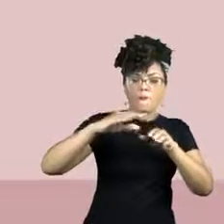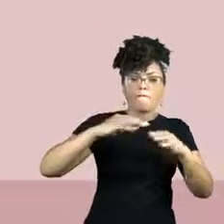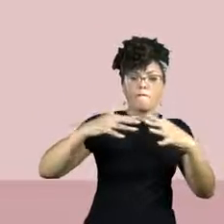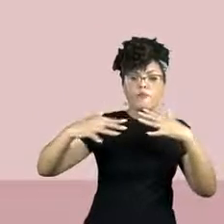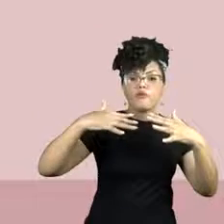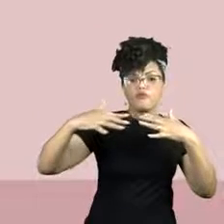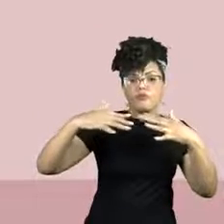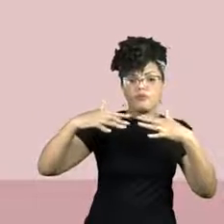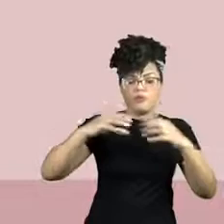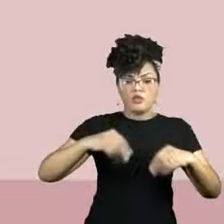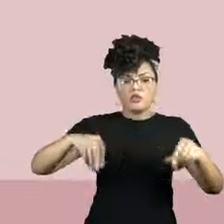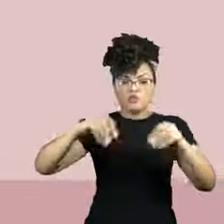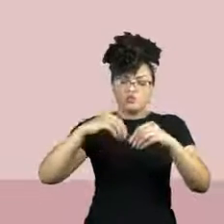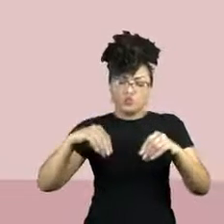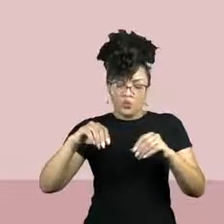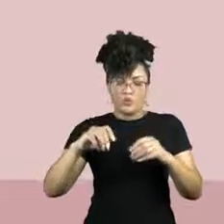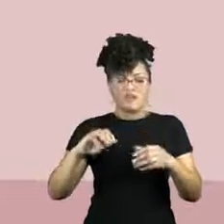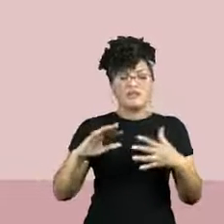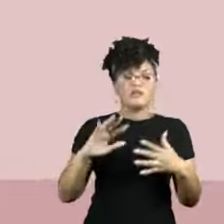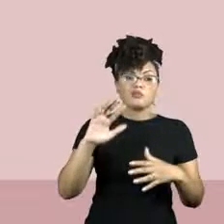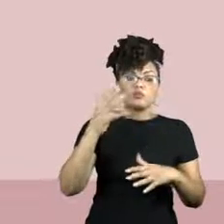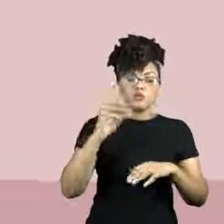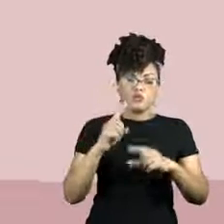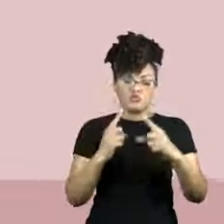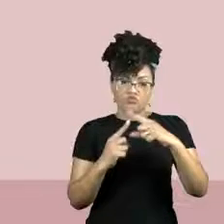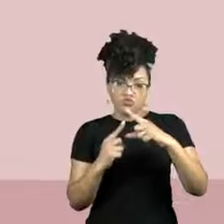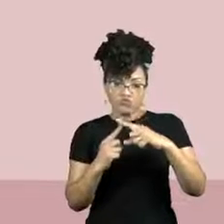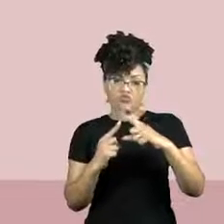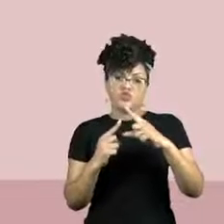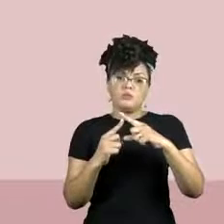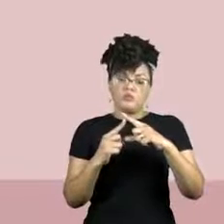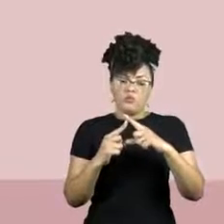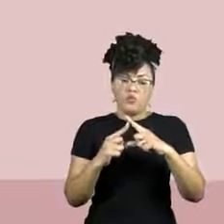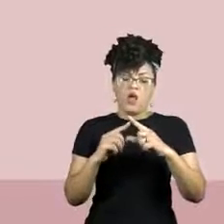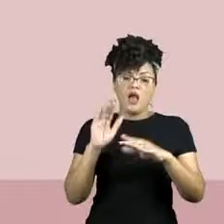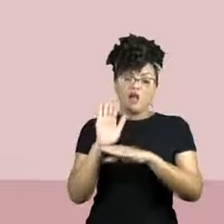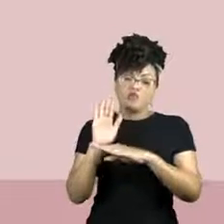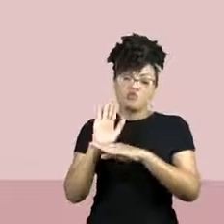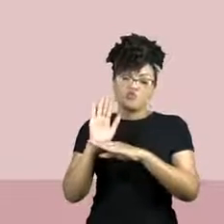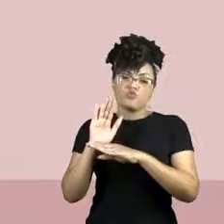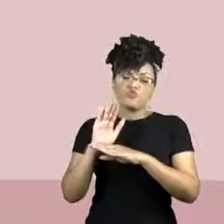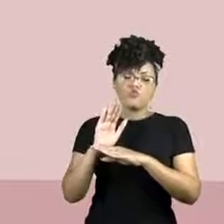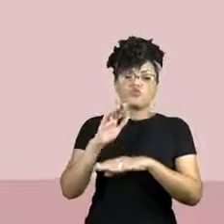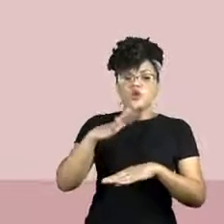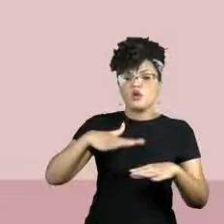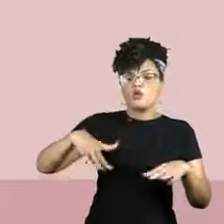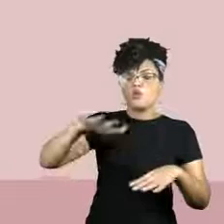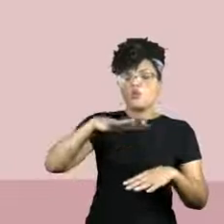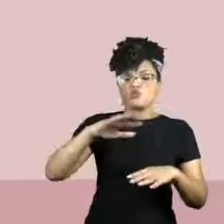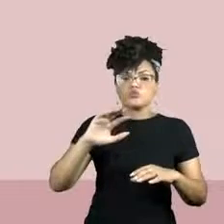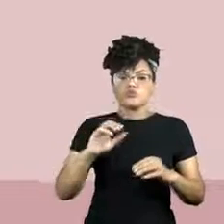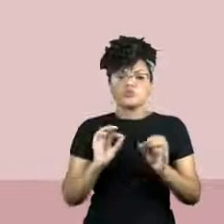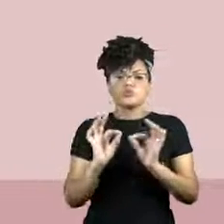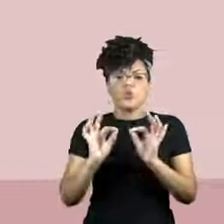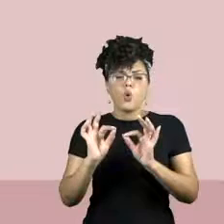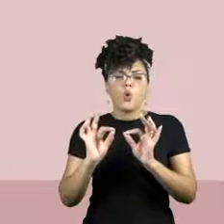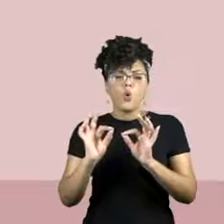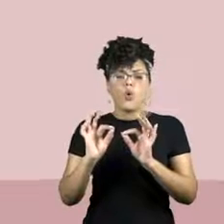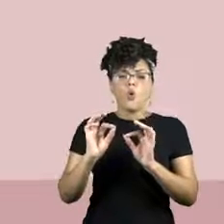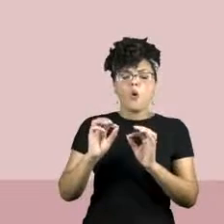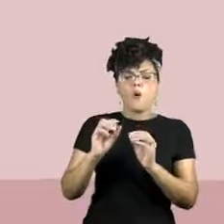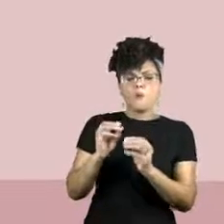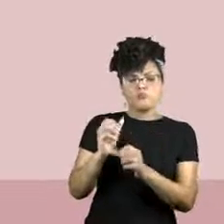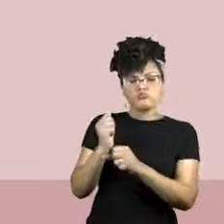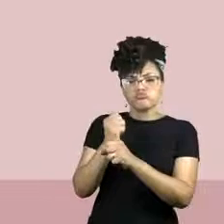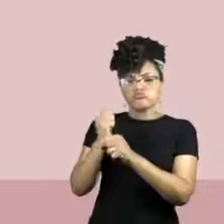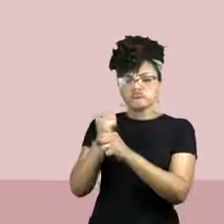que esse tipo de situação de deslizamento ocorra, eu favoreça essa situação. Tá? E também as camadas do solo